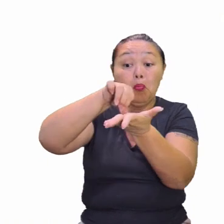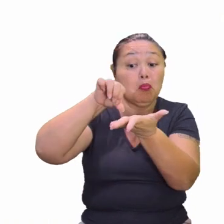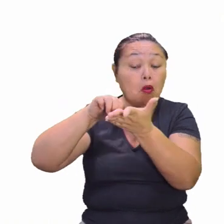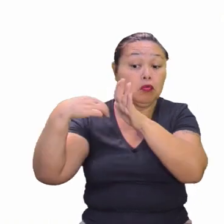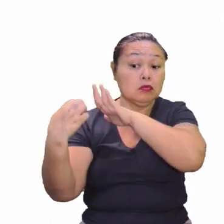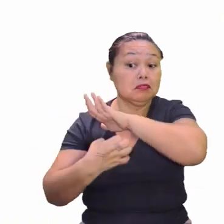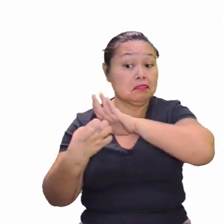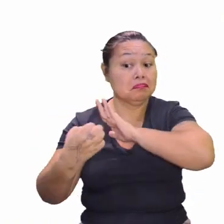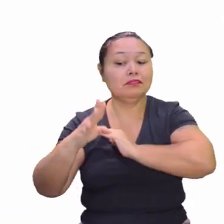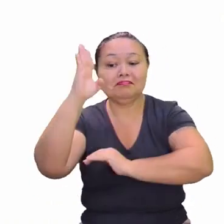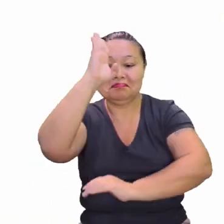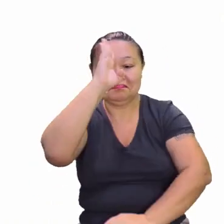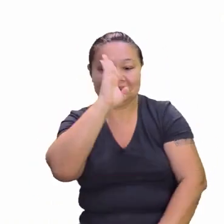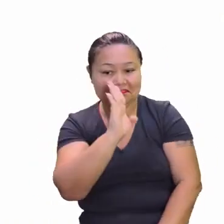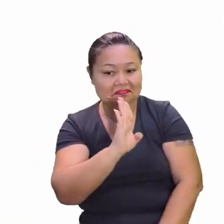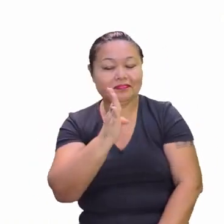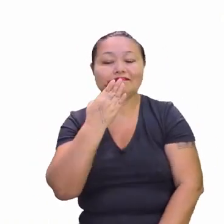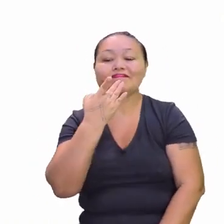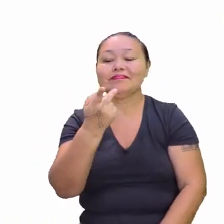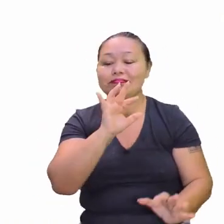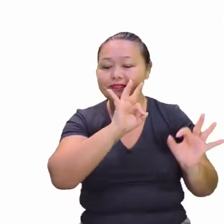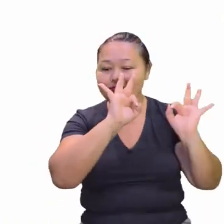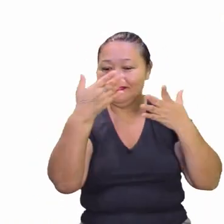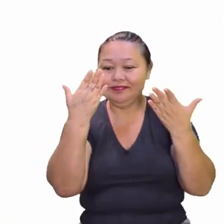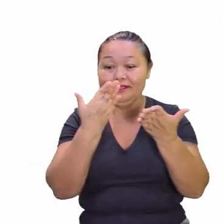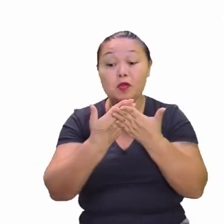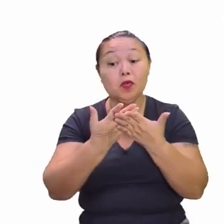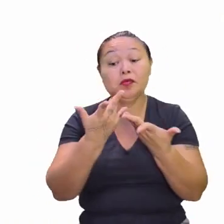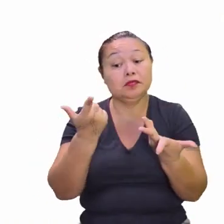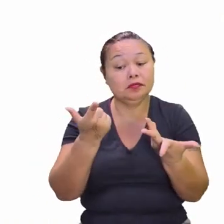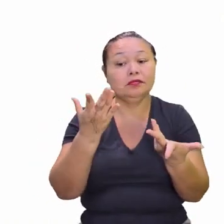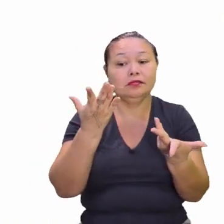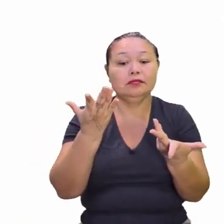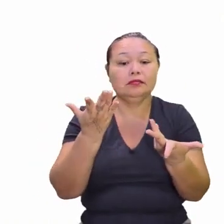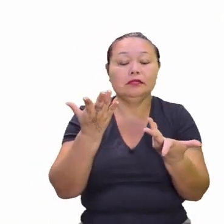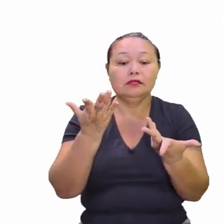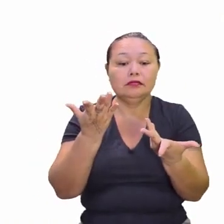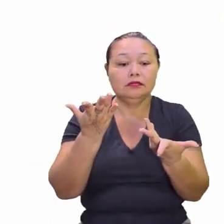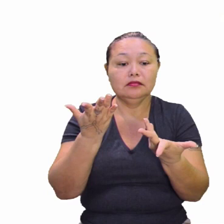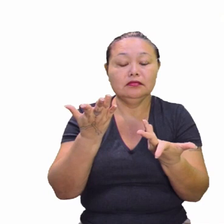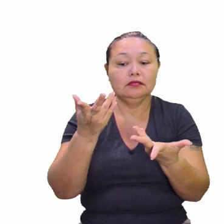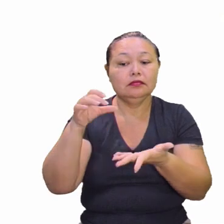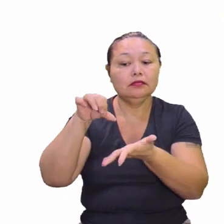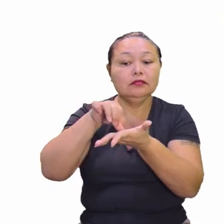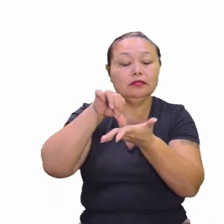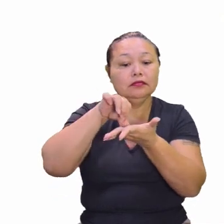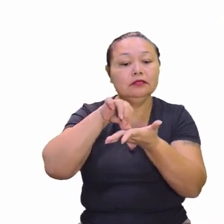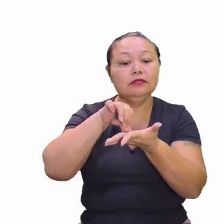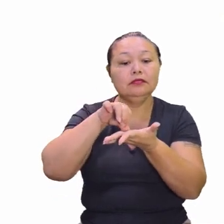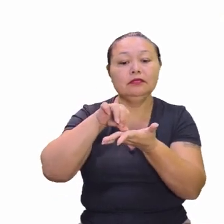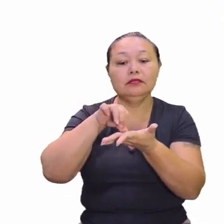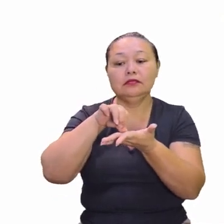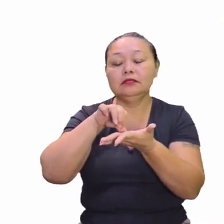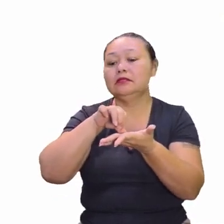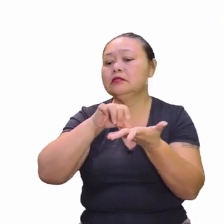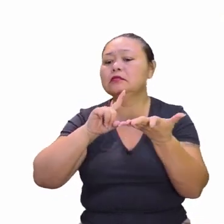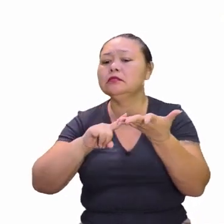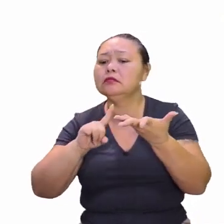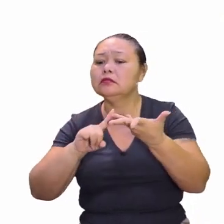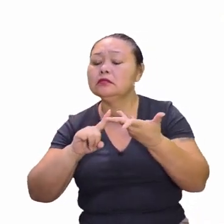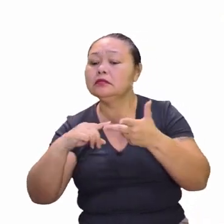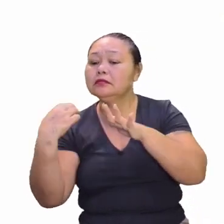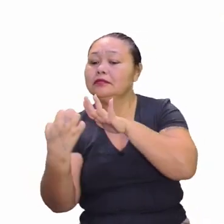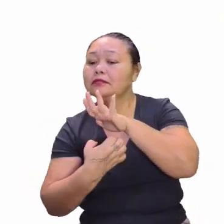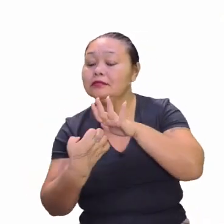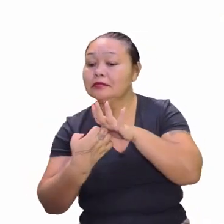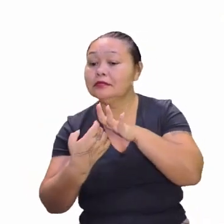industrial do Brasil e a gente falou durante Uma das maiores do mundo, né? Verdade. Polo automóvel, a gente encontra ali vários tipos